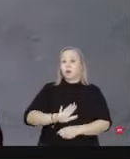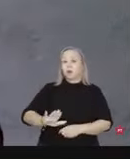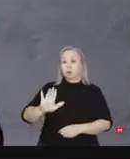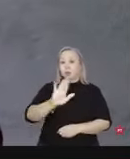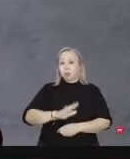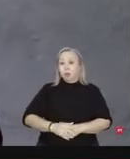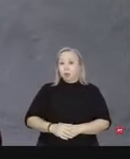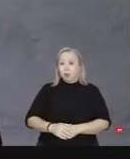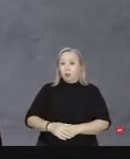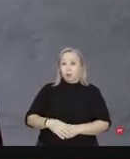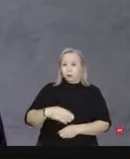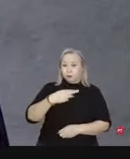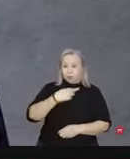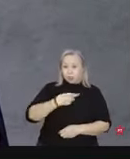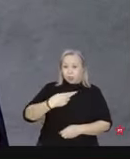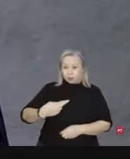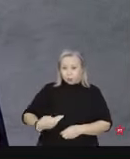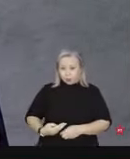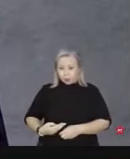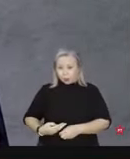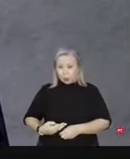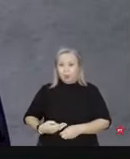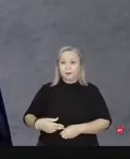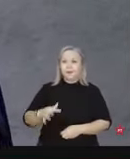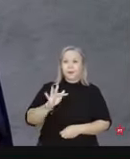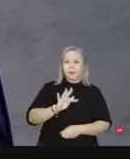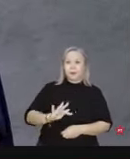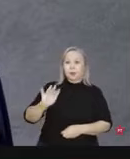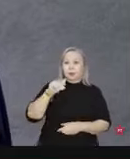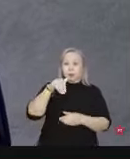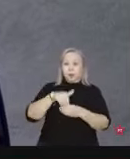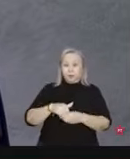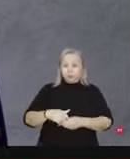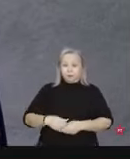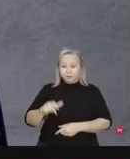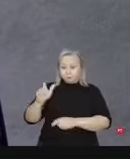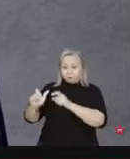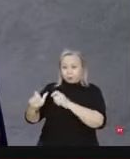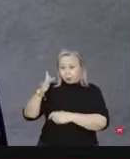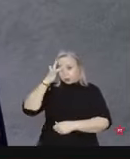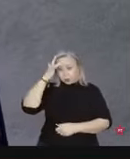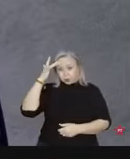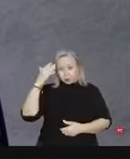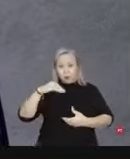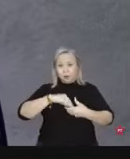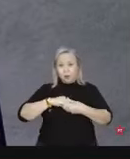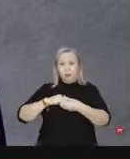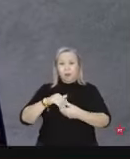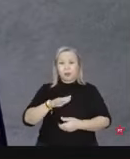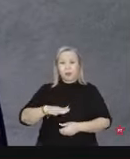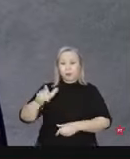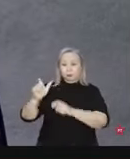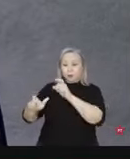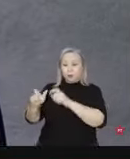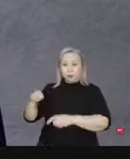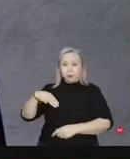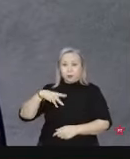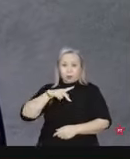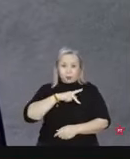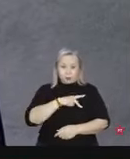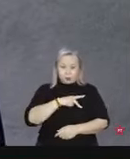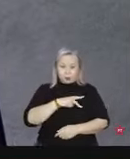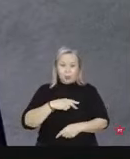Eleitoral, doutor Augusto Aras, na pessoa de quem cumprimento todos os membros do Ministério Público. Cumprimento Dr.